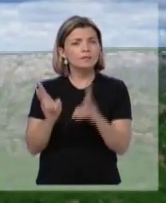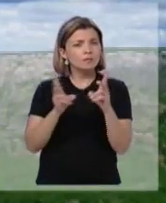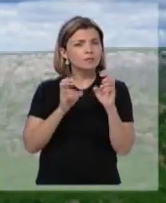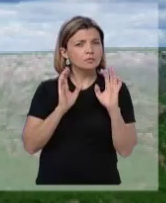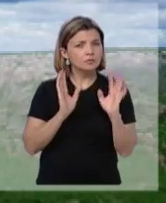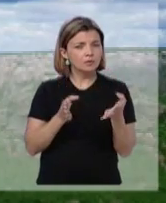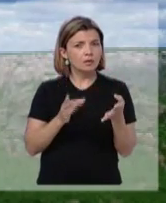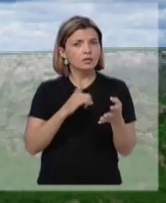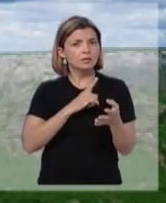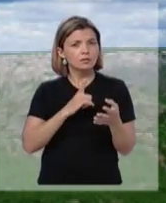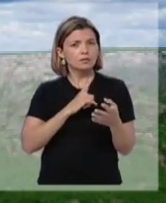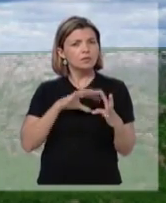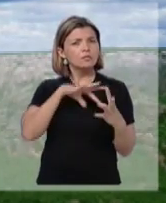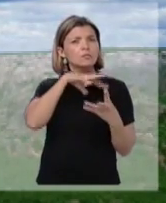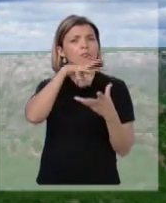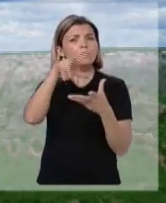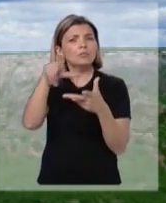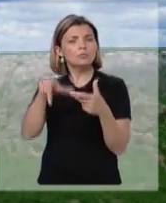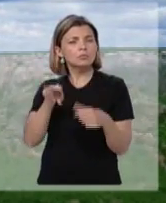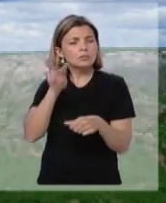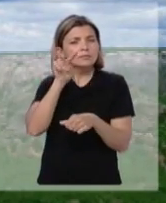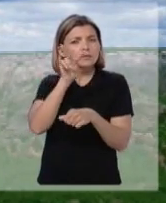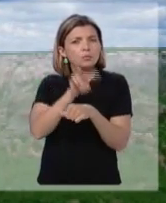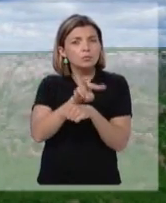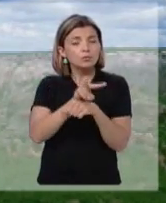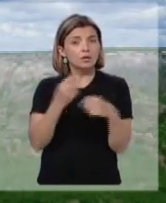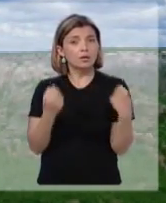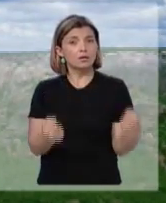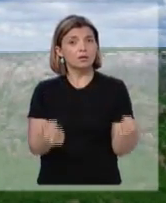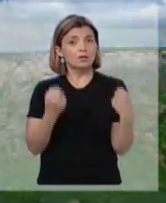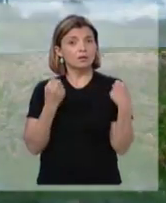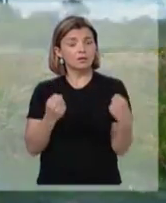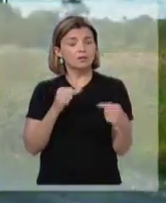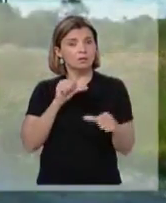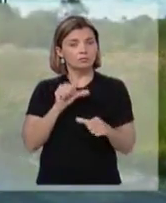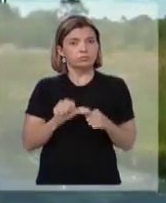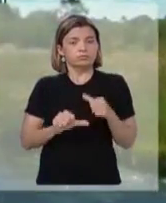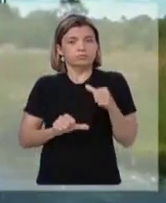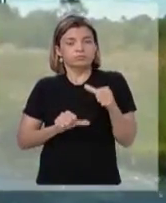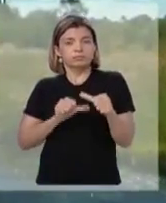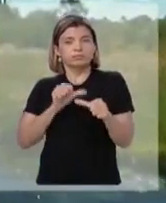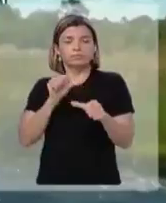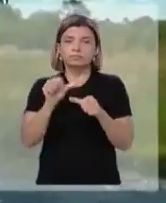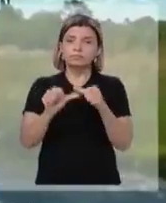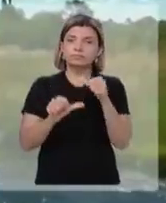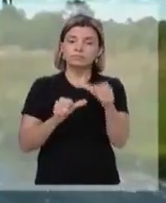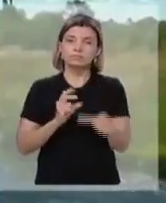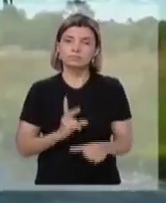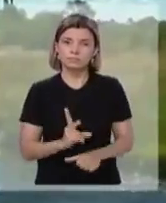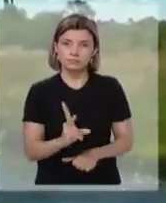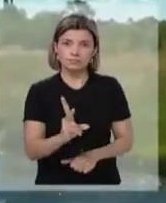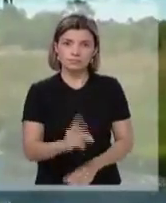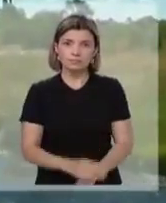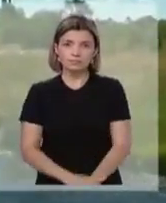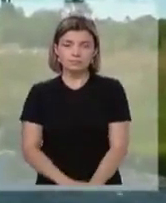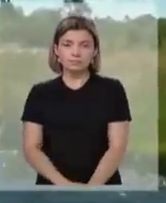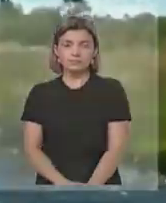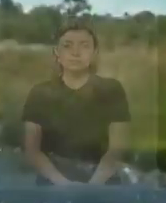Como vimos, a energia do universo é conservada, mas está em constante transformação.